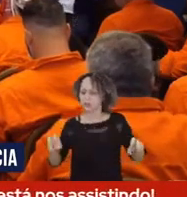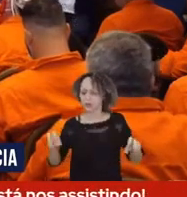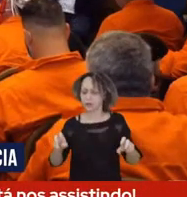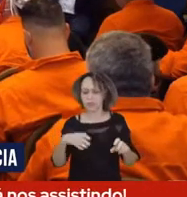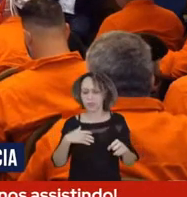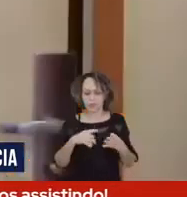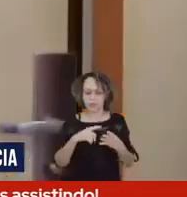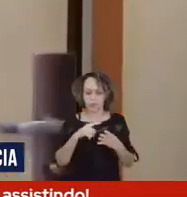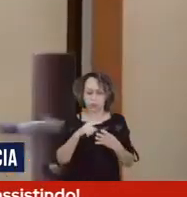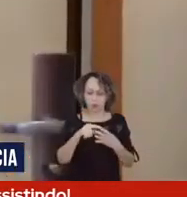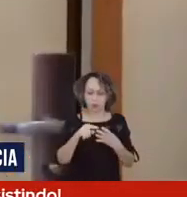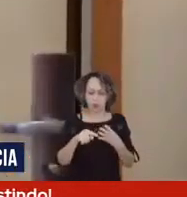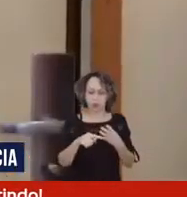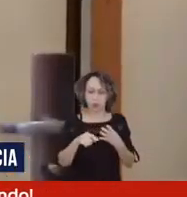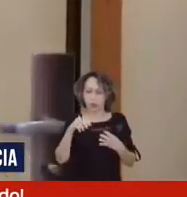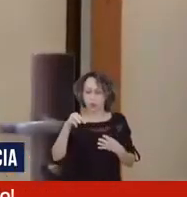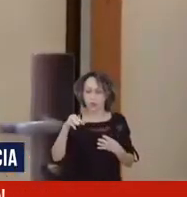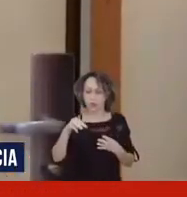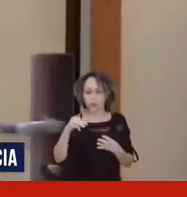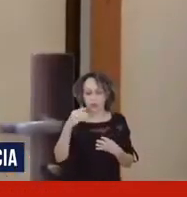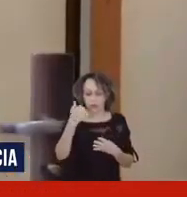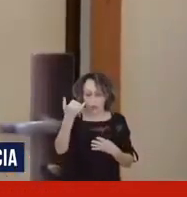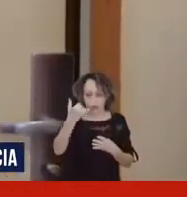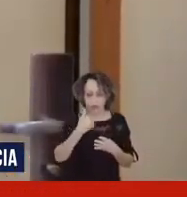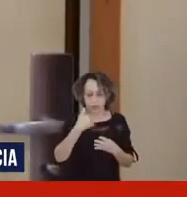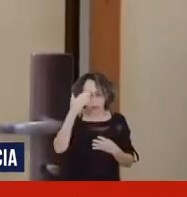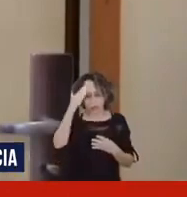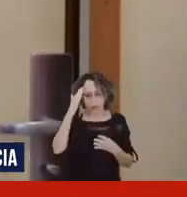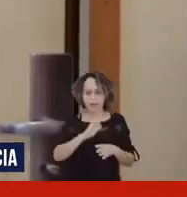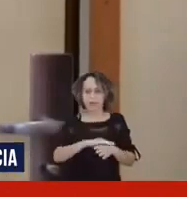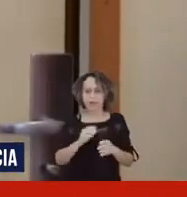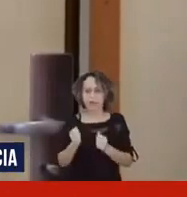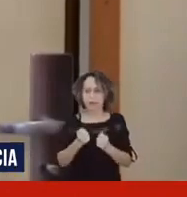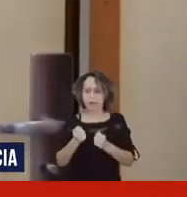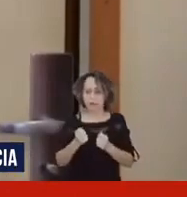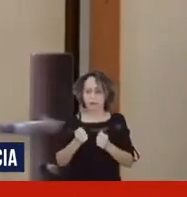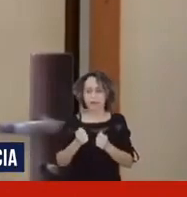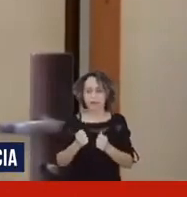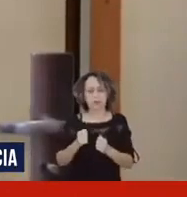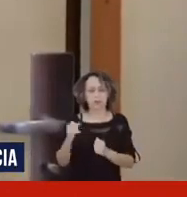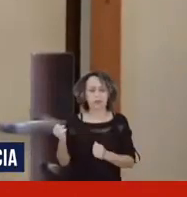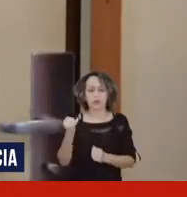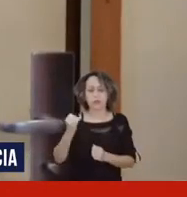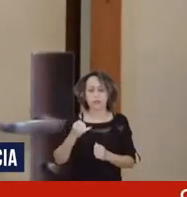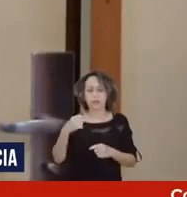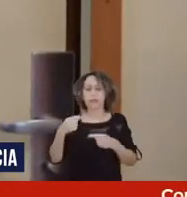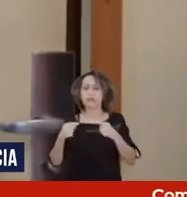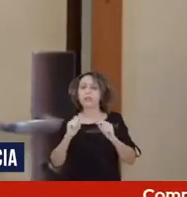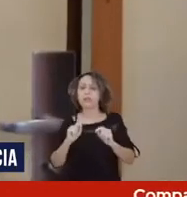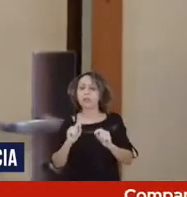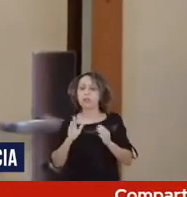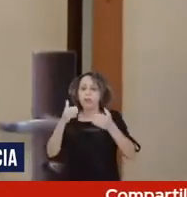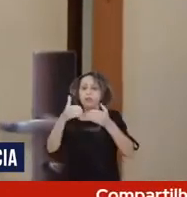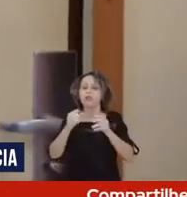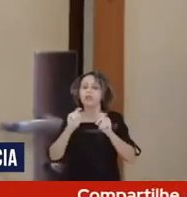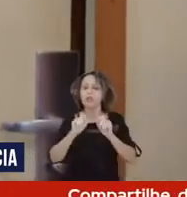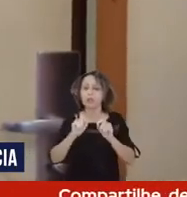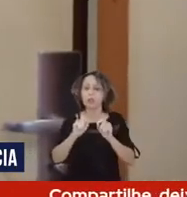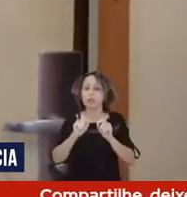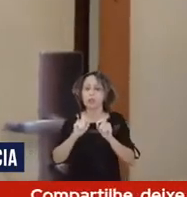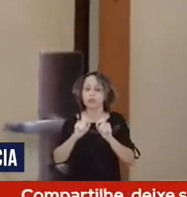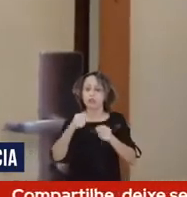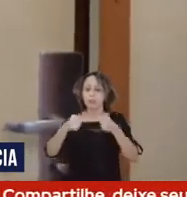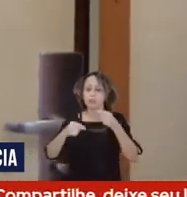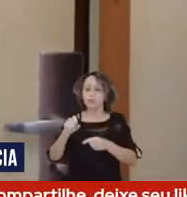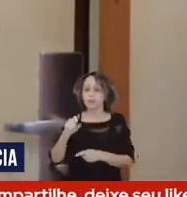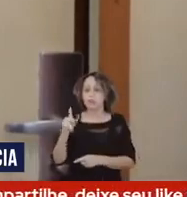ou menos no padrão. Então, acho que o elemento importante dessa discussão, e acho que o foco, em certa medida, é a discussão do PPI. E o PPI, que é